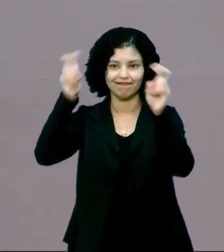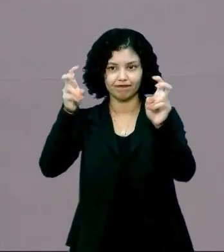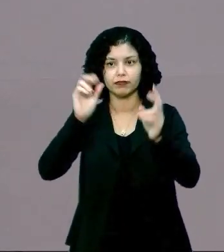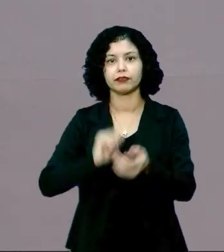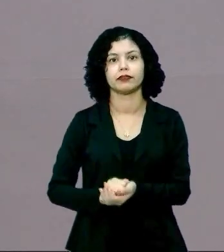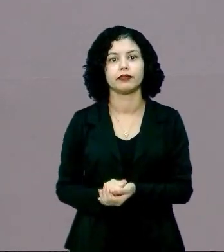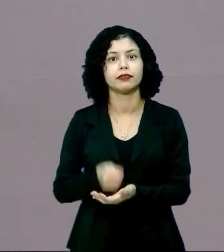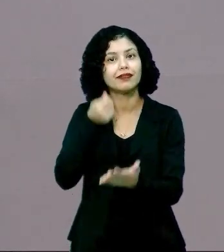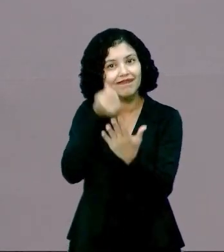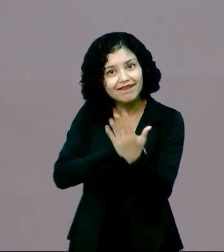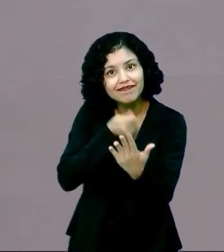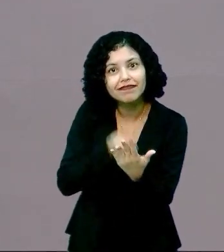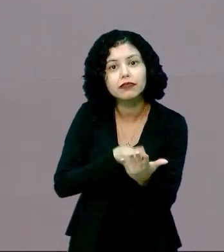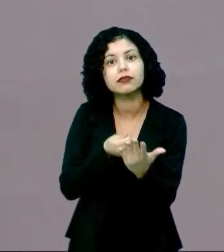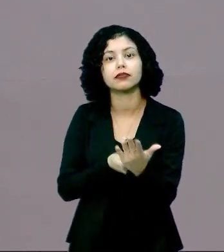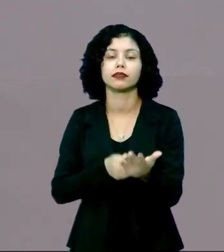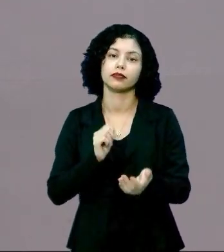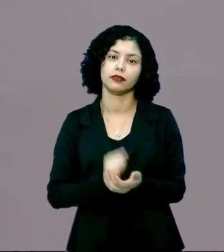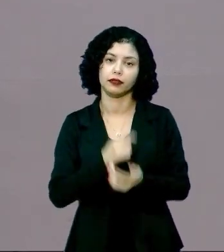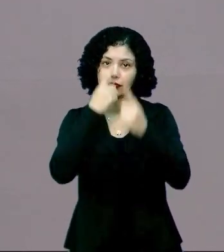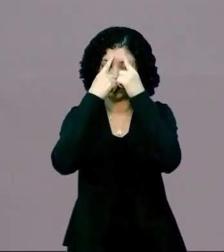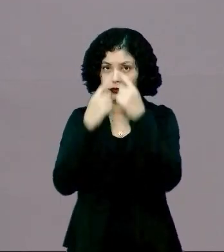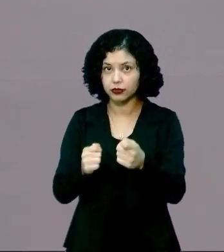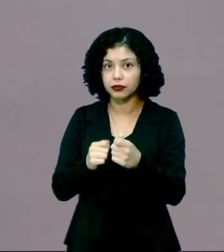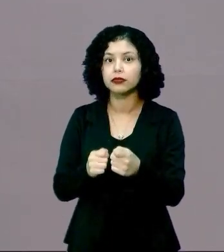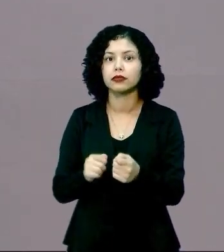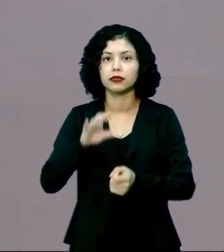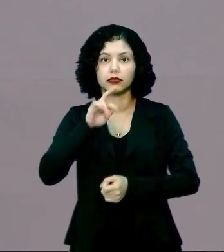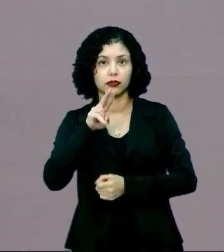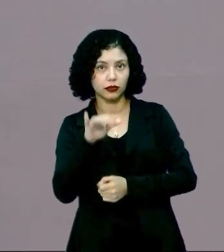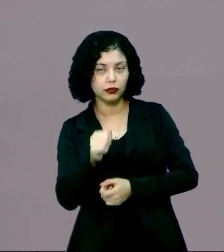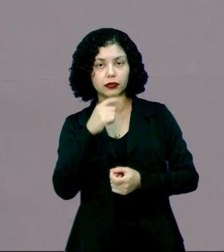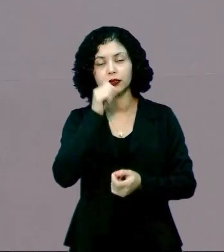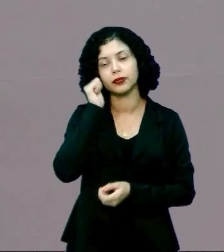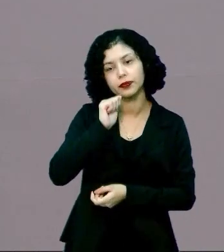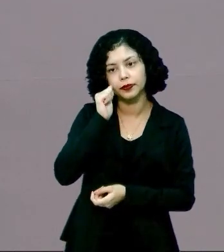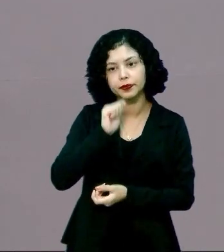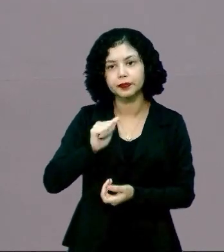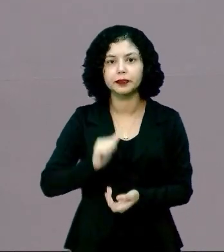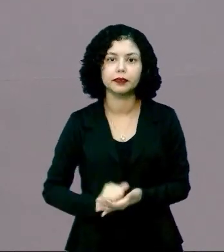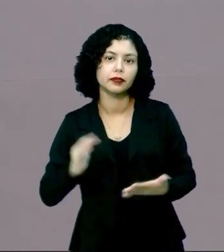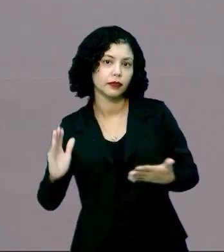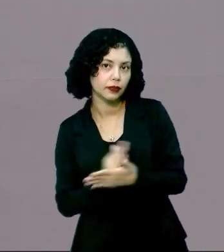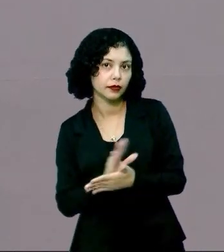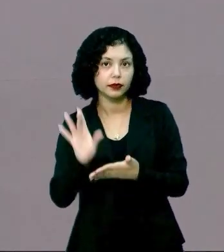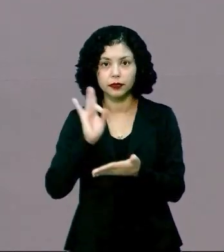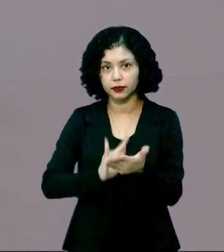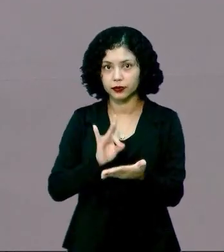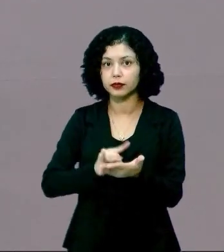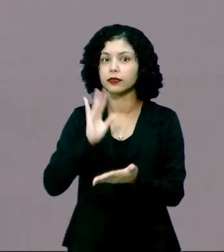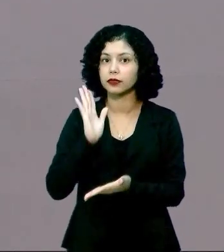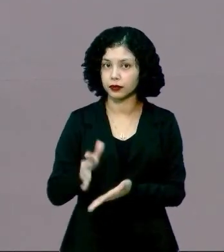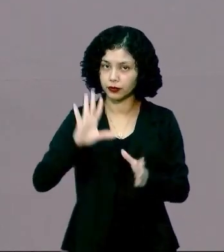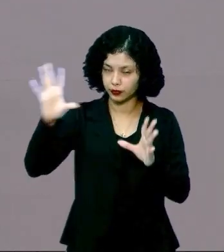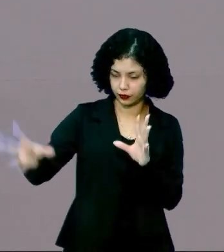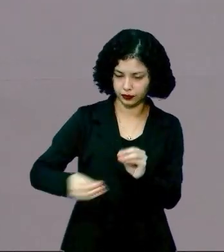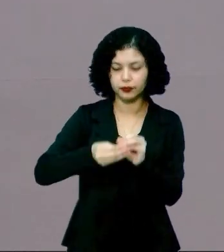falava da persistência da violência contra a mulher. Porque, na verdade, algumas políticas já foram